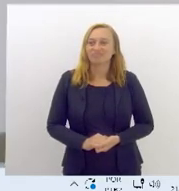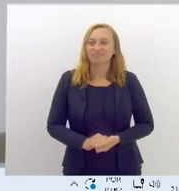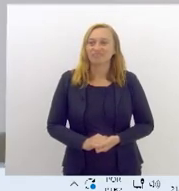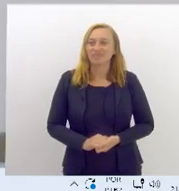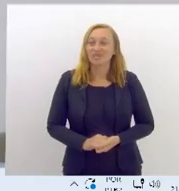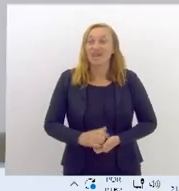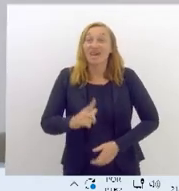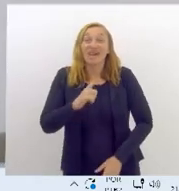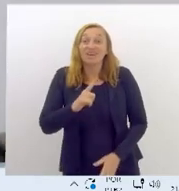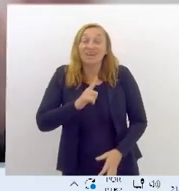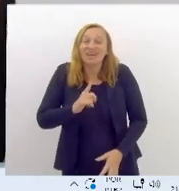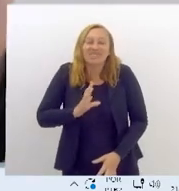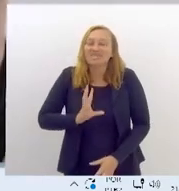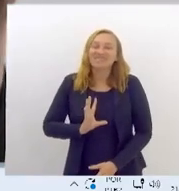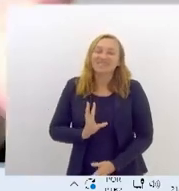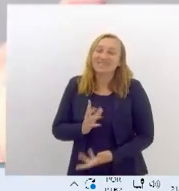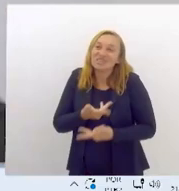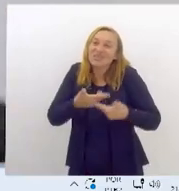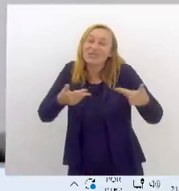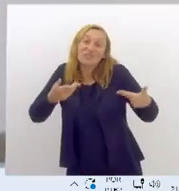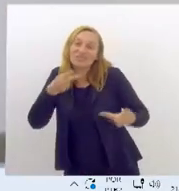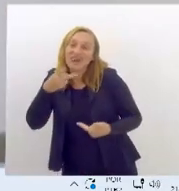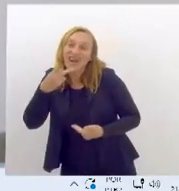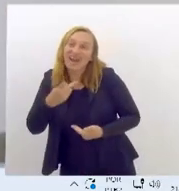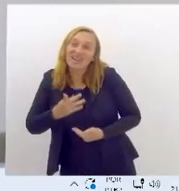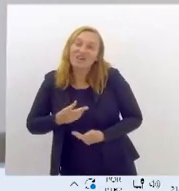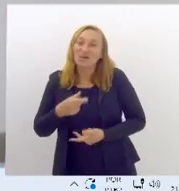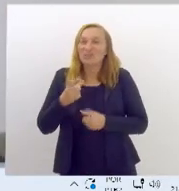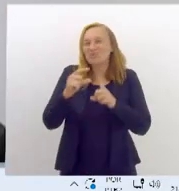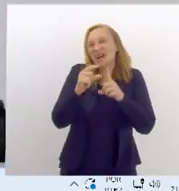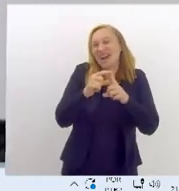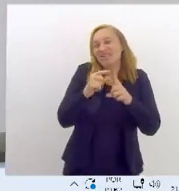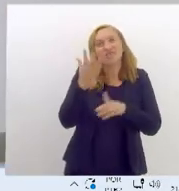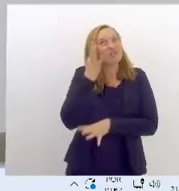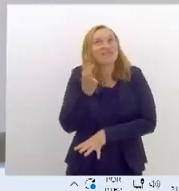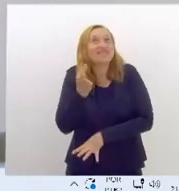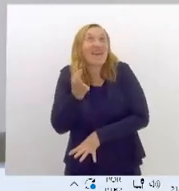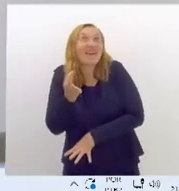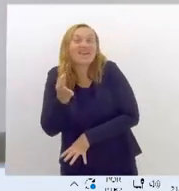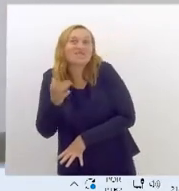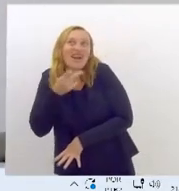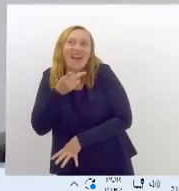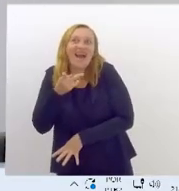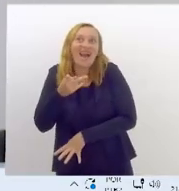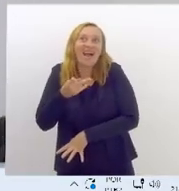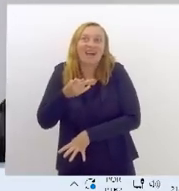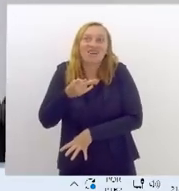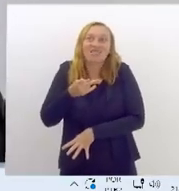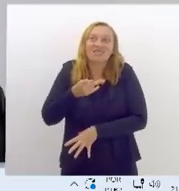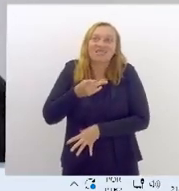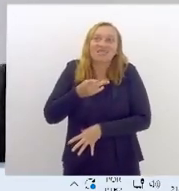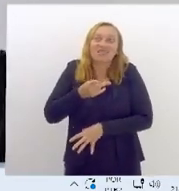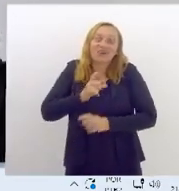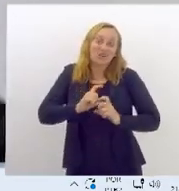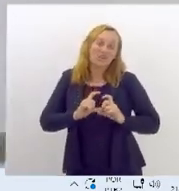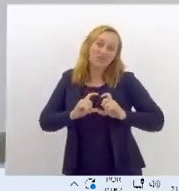Eu tenho tanto para te falar mas com palavras não sei dizer